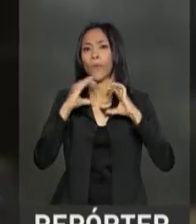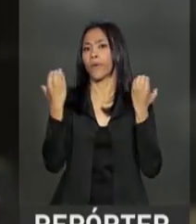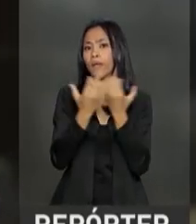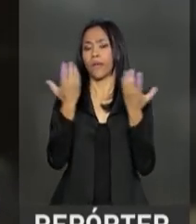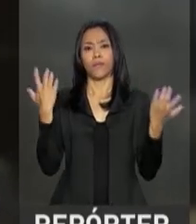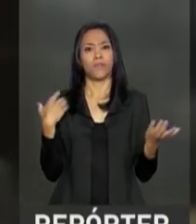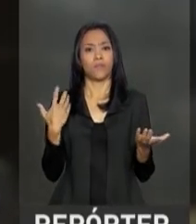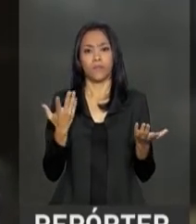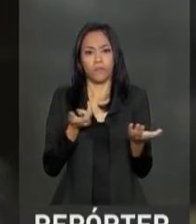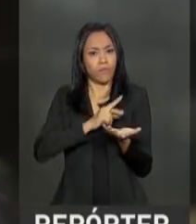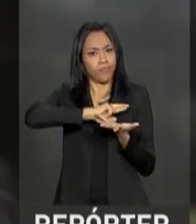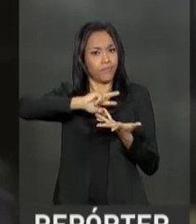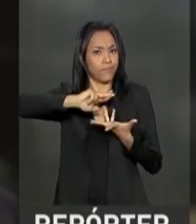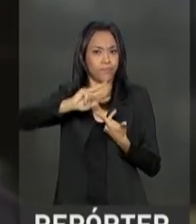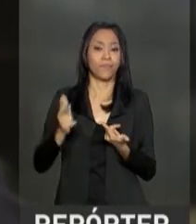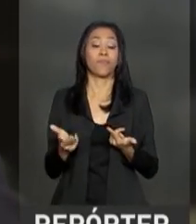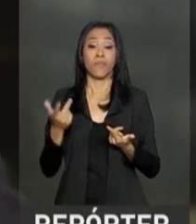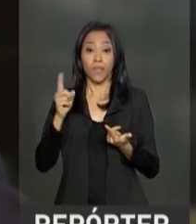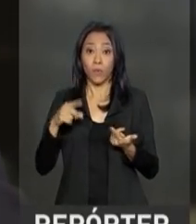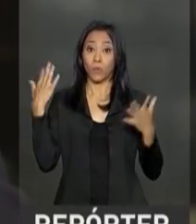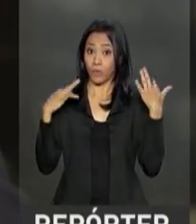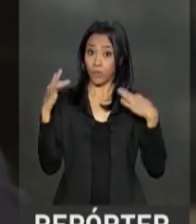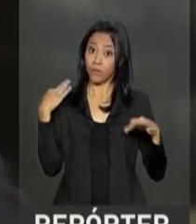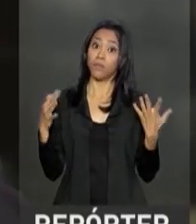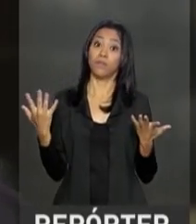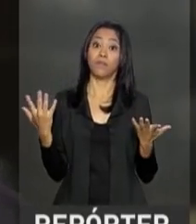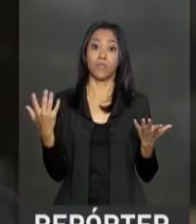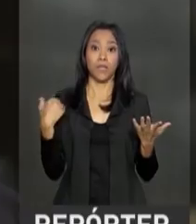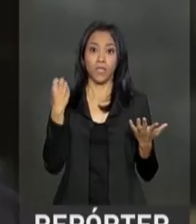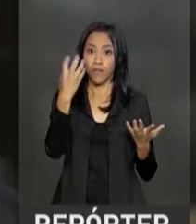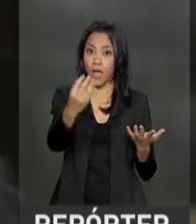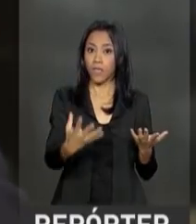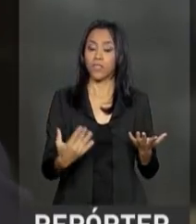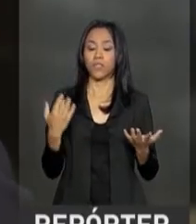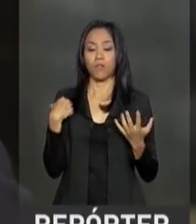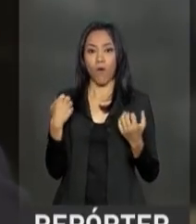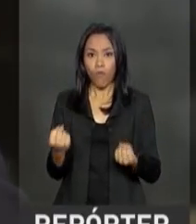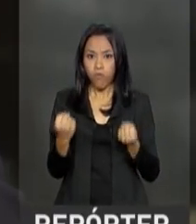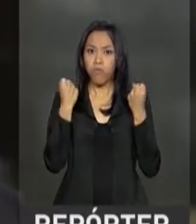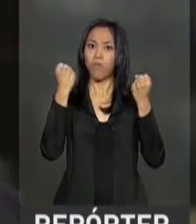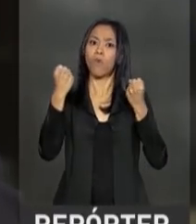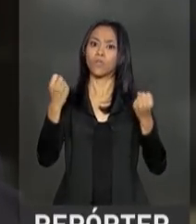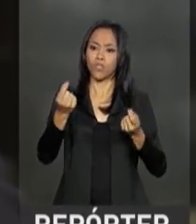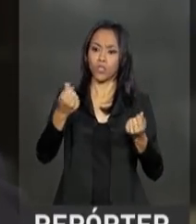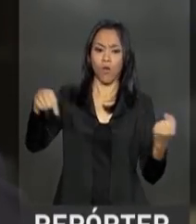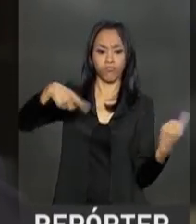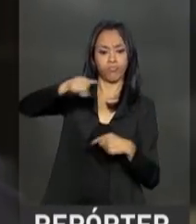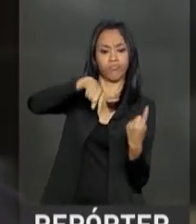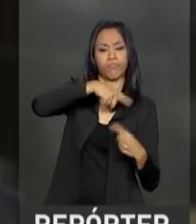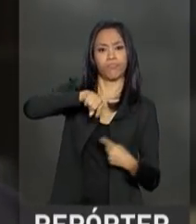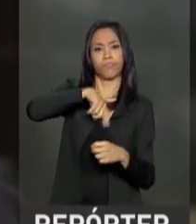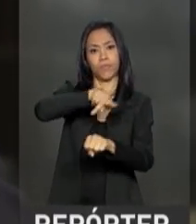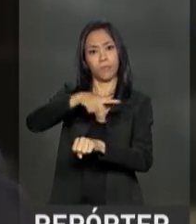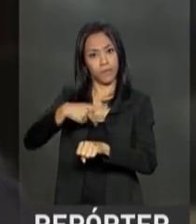comerciais então o turismo em e as viagens ele aumentam a força econômica das relações entre os países aumentam os negócios e por